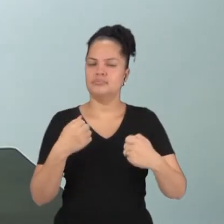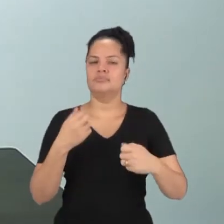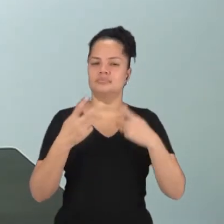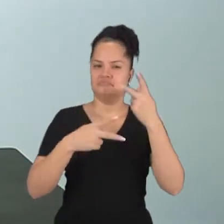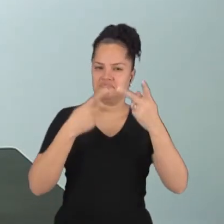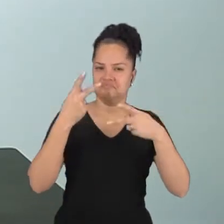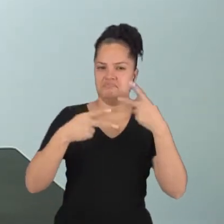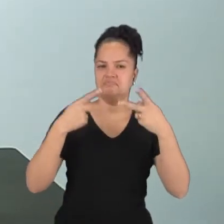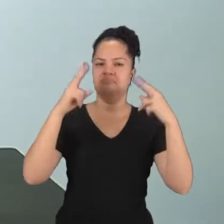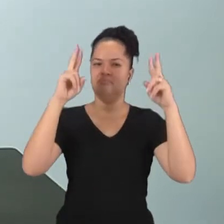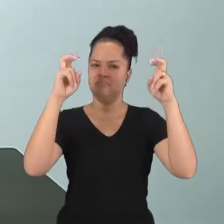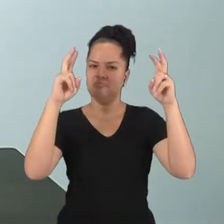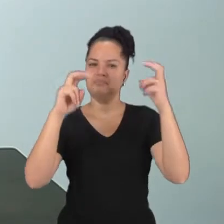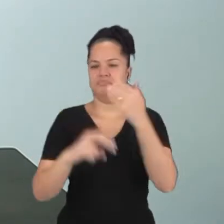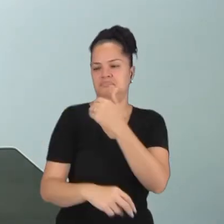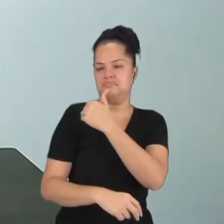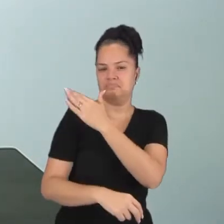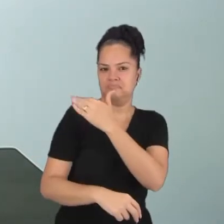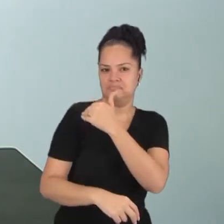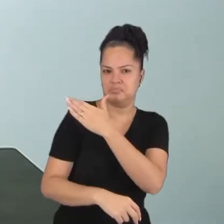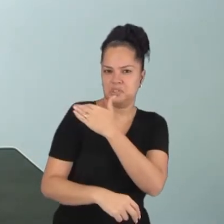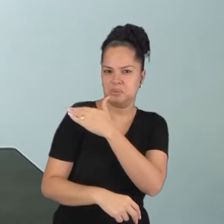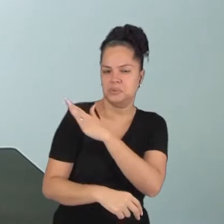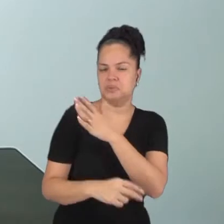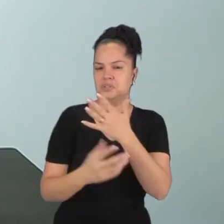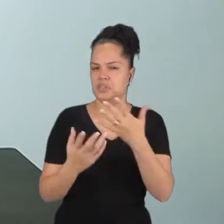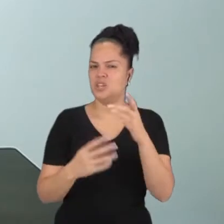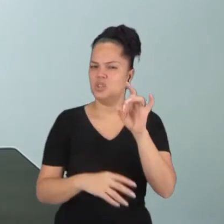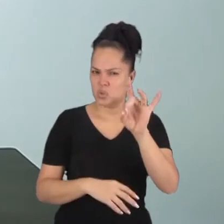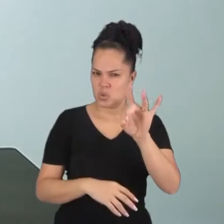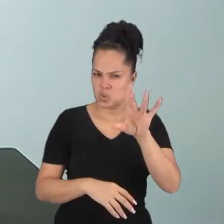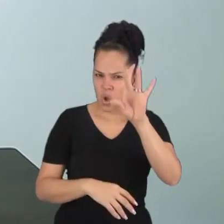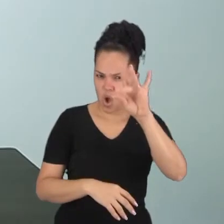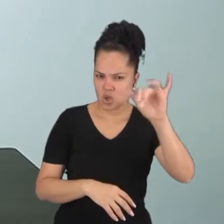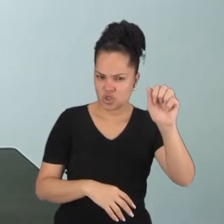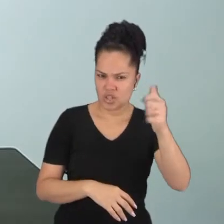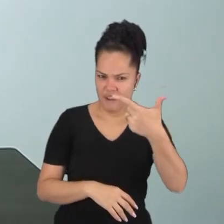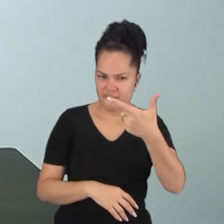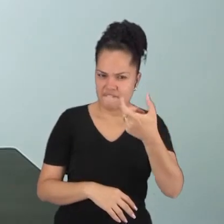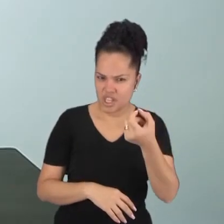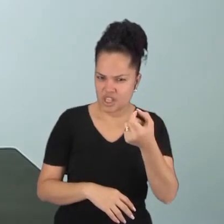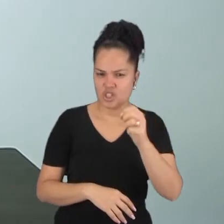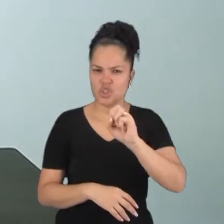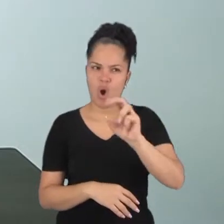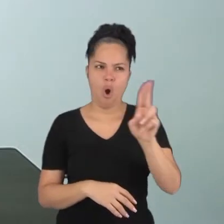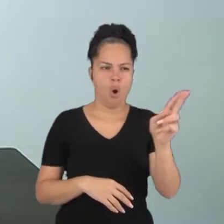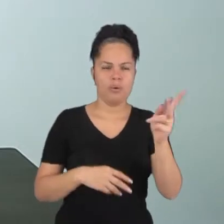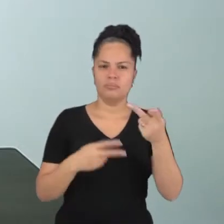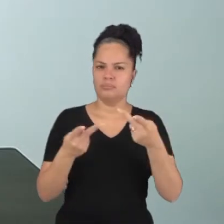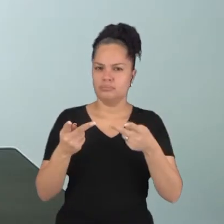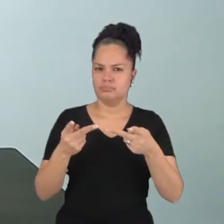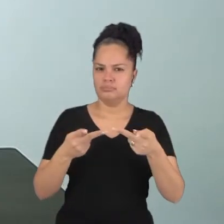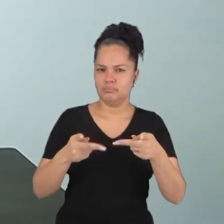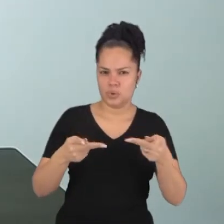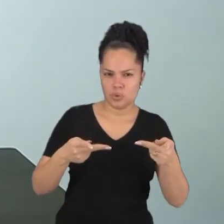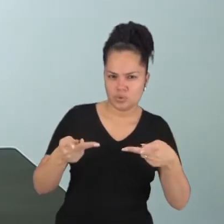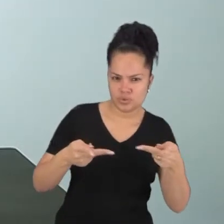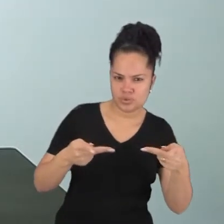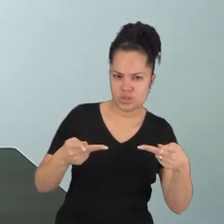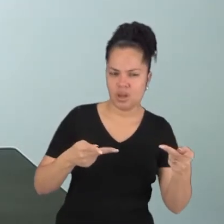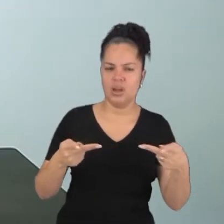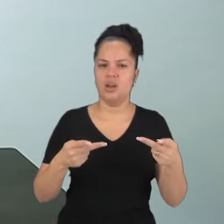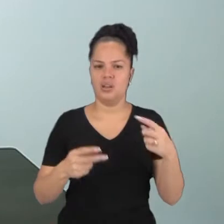racismo, de preconceito, somente neste dia ou através de um projeto como este que nós estamos